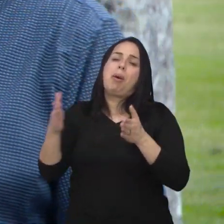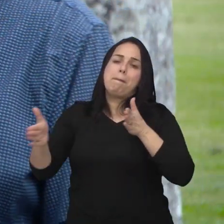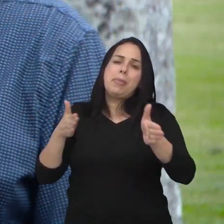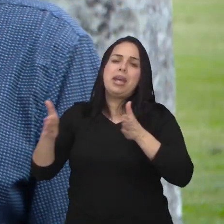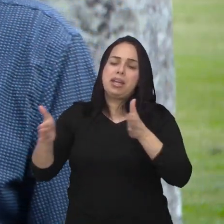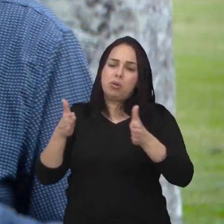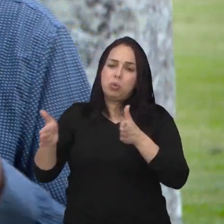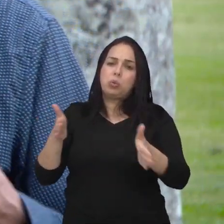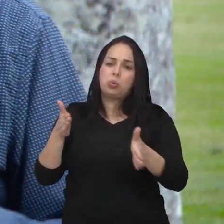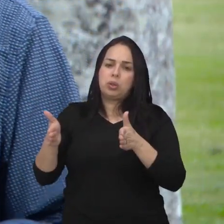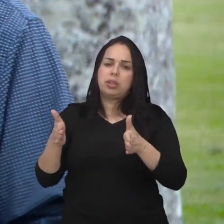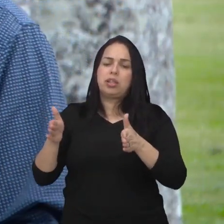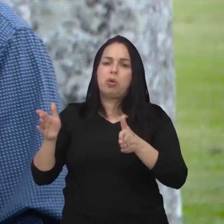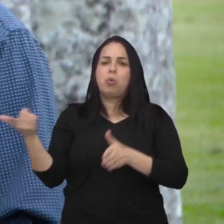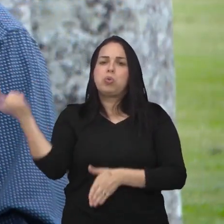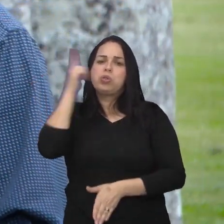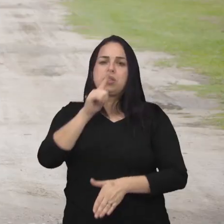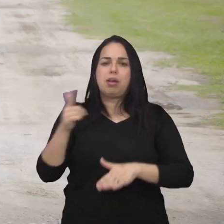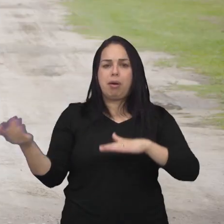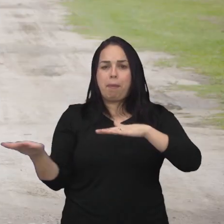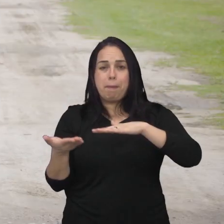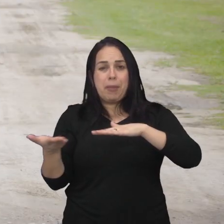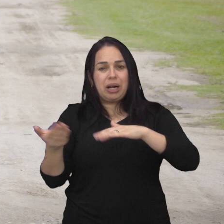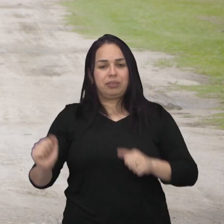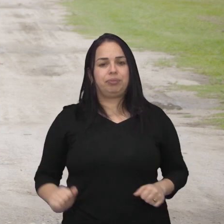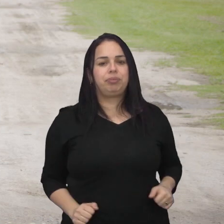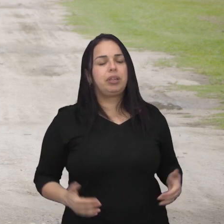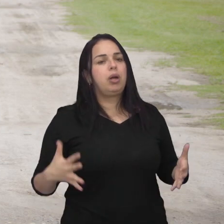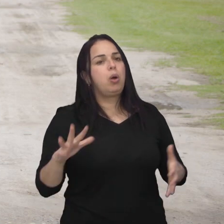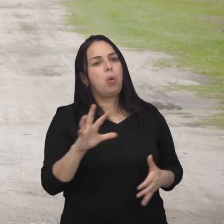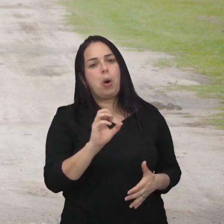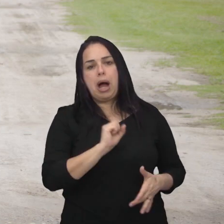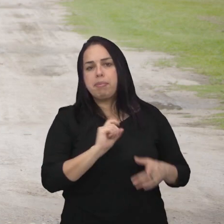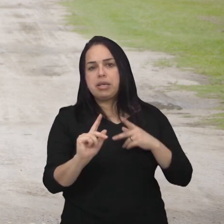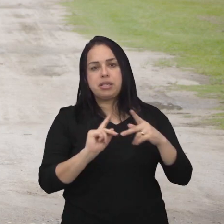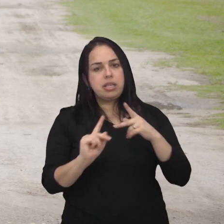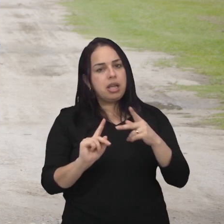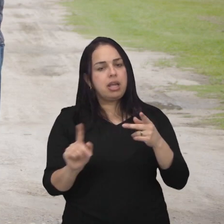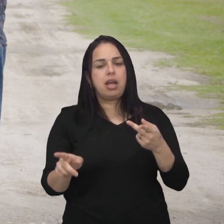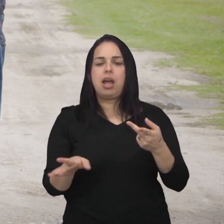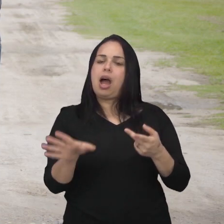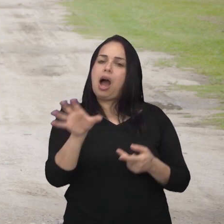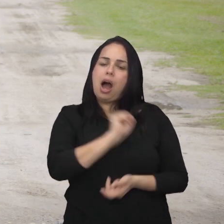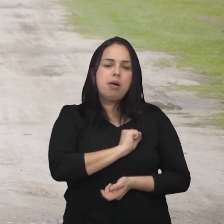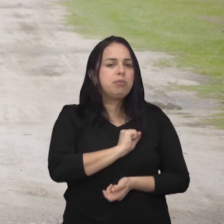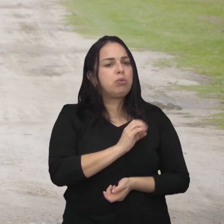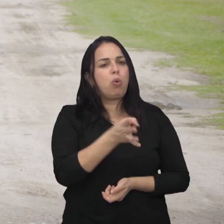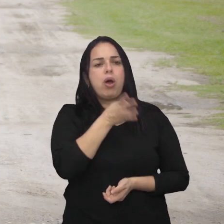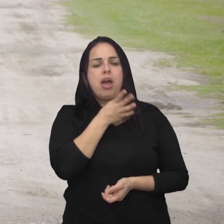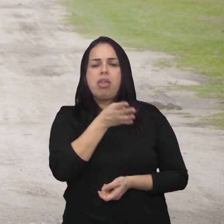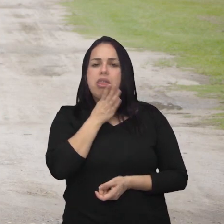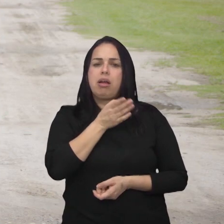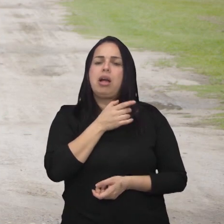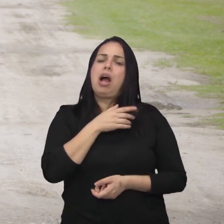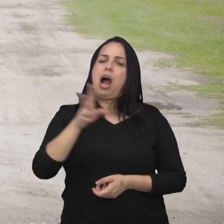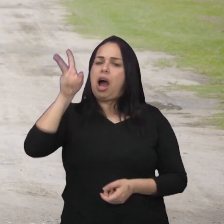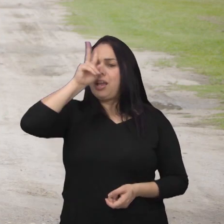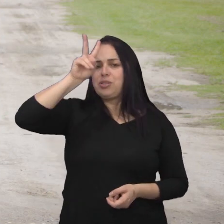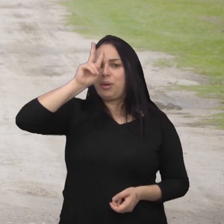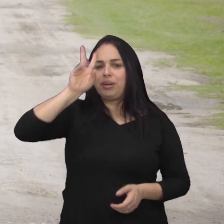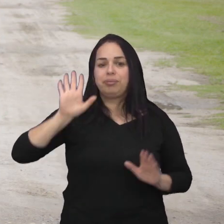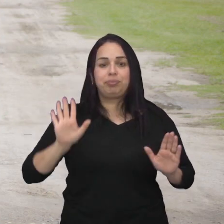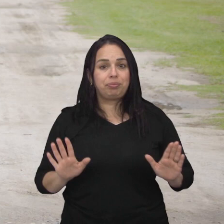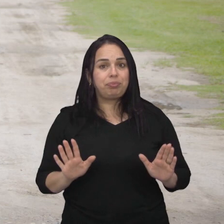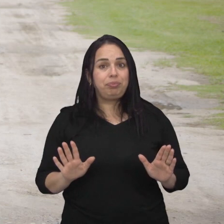pôde abrigar a modernidade. Eu amo São José, amo a minha cidade e amo conhecer cada vez mais um pouquinho da história da